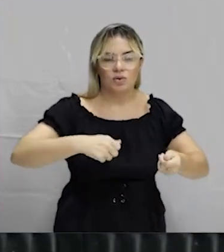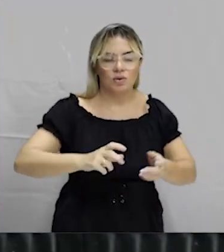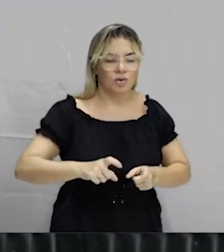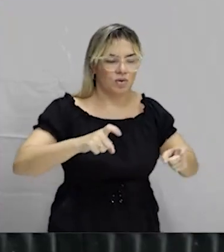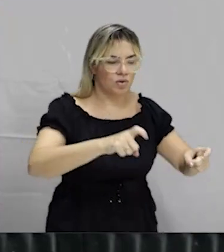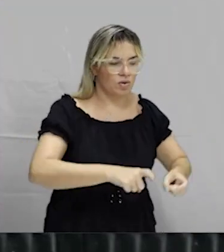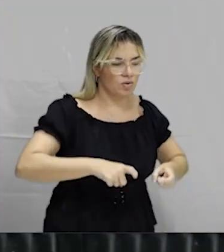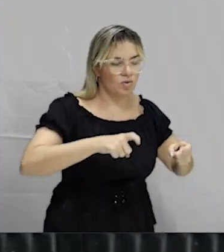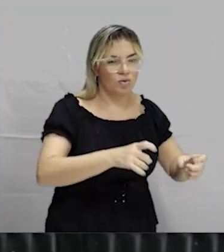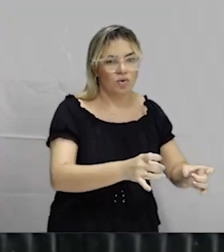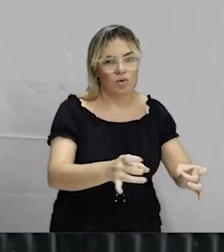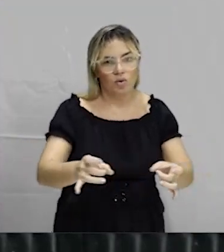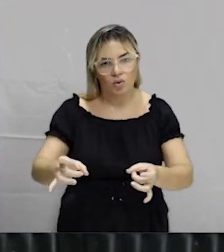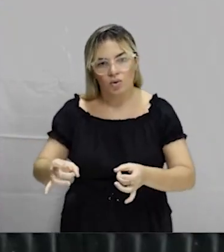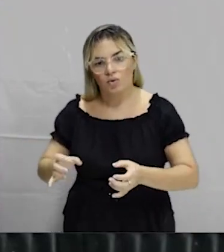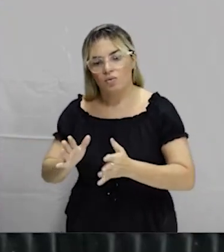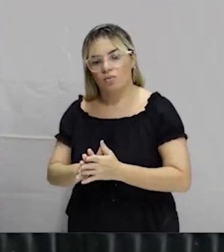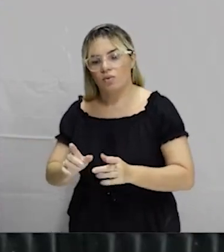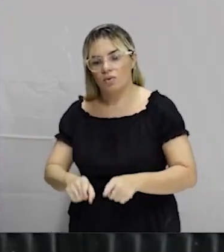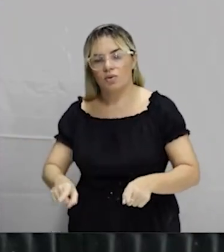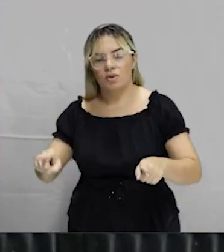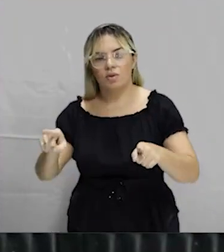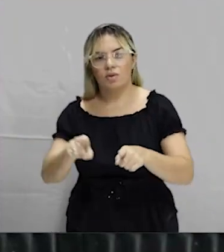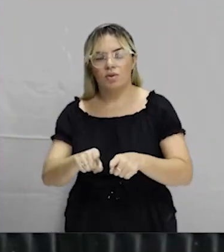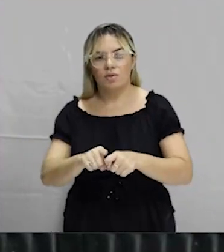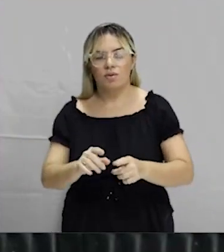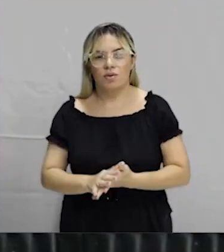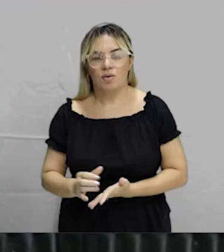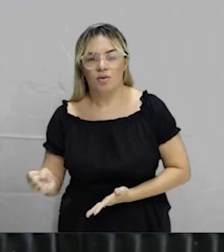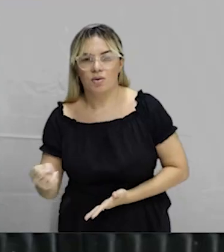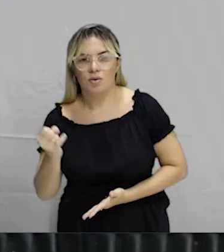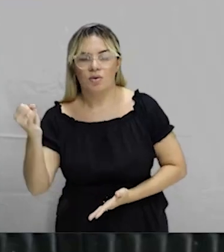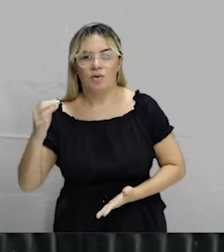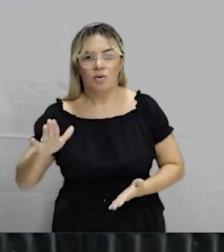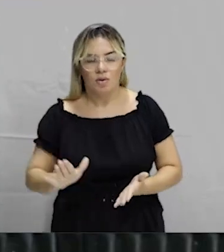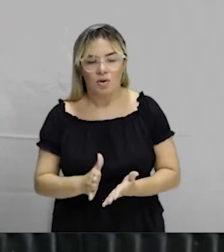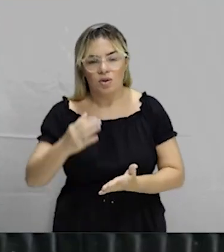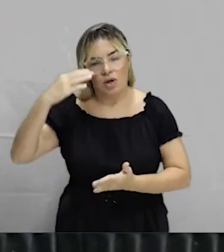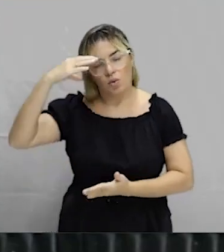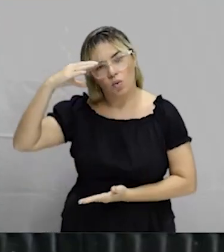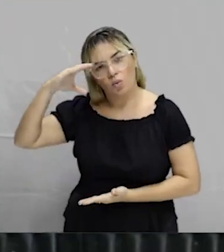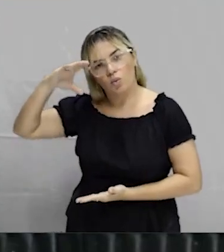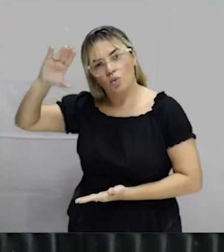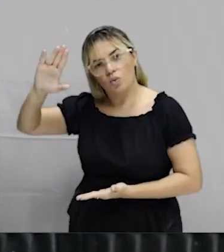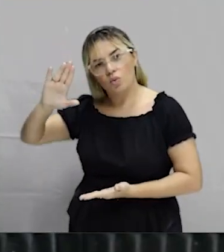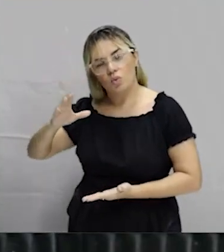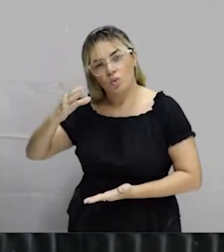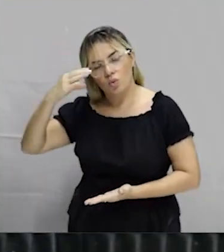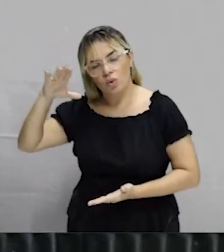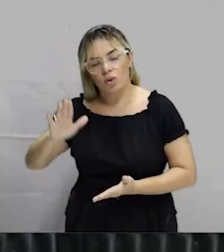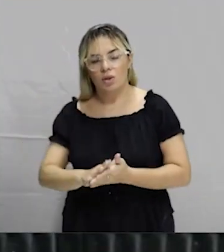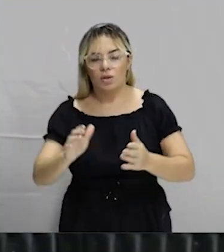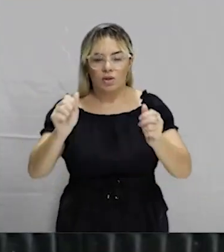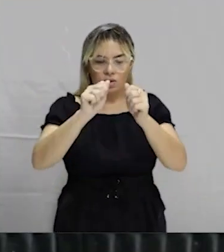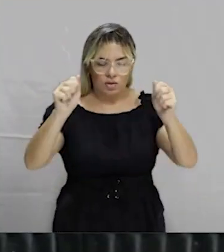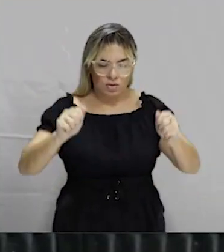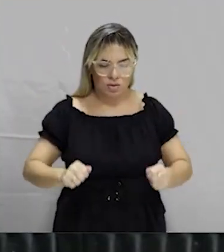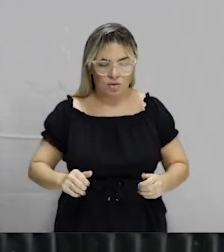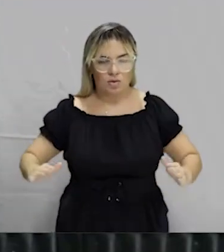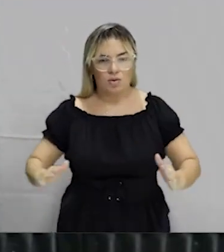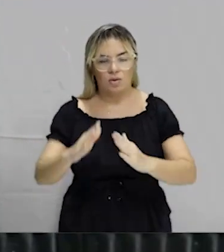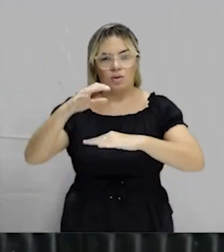agricultura e comércio, uma civilização que se destacou na sua produção cultural, seja com a arquitetura